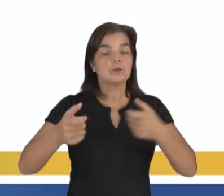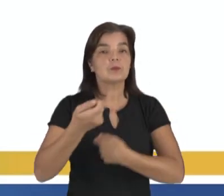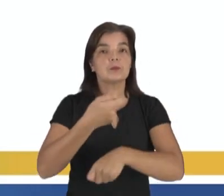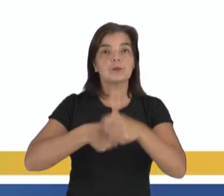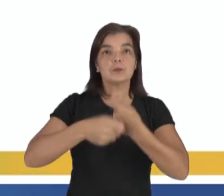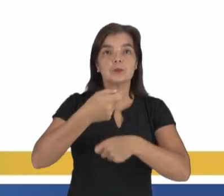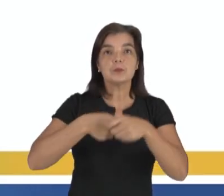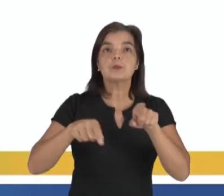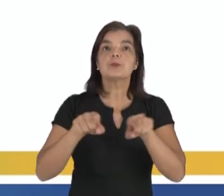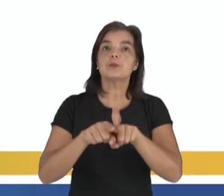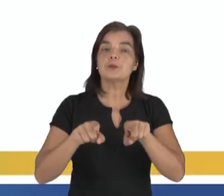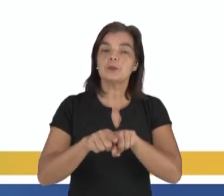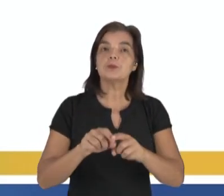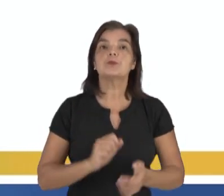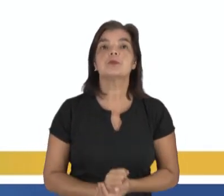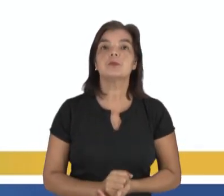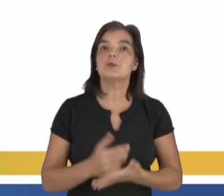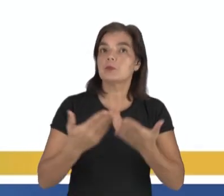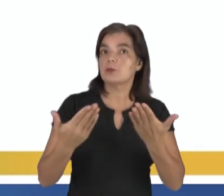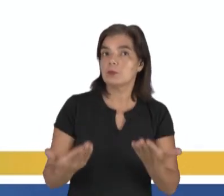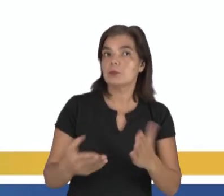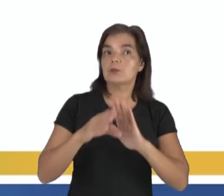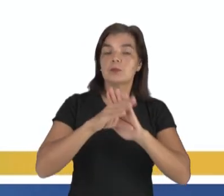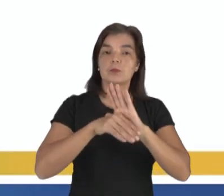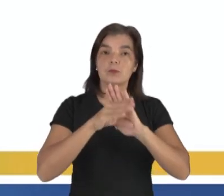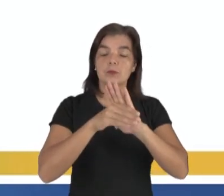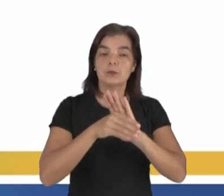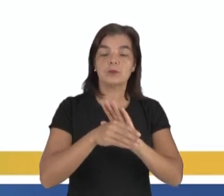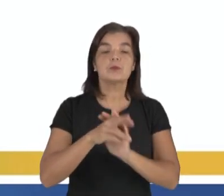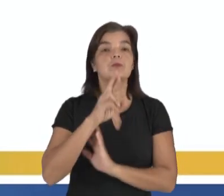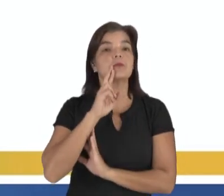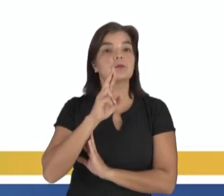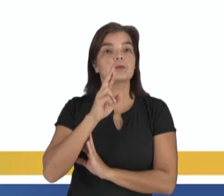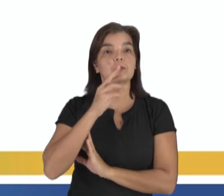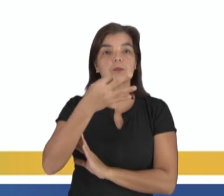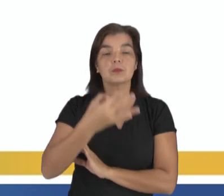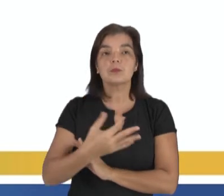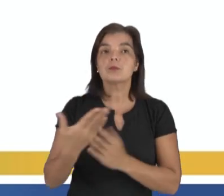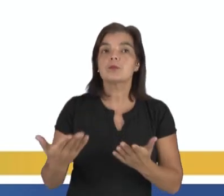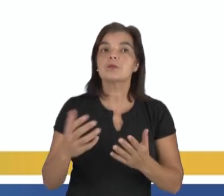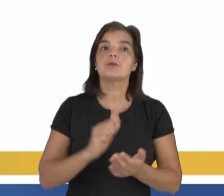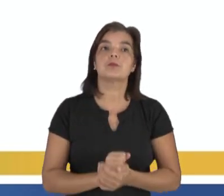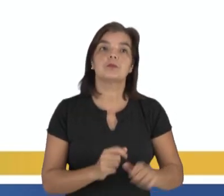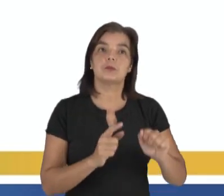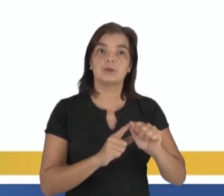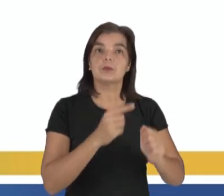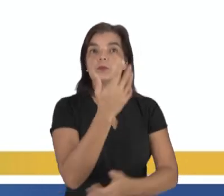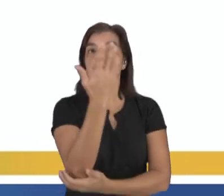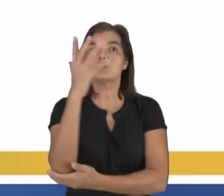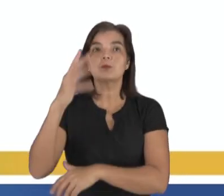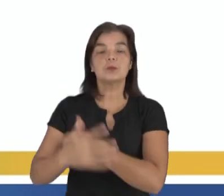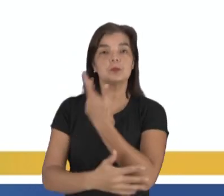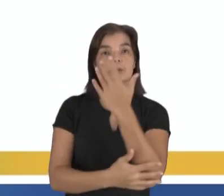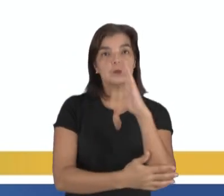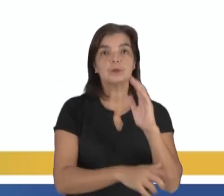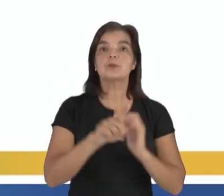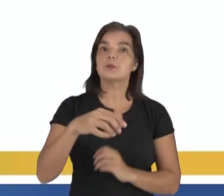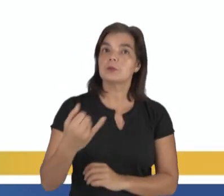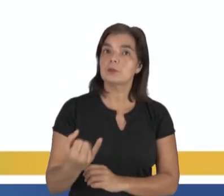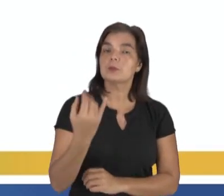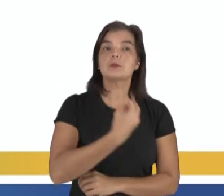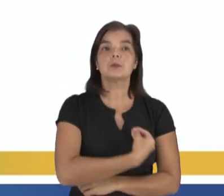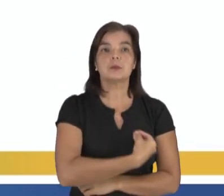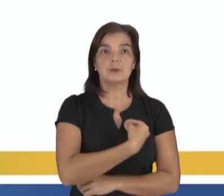questões que se referem ao crescimento econômico. De acordo com este conceito, considera-se que a. O meio